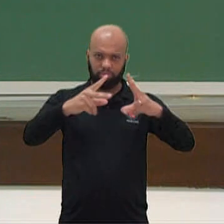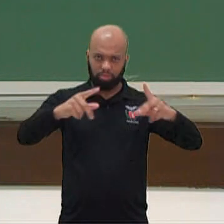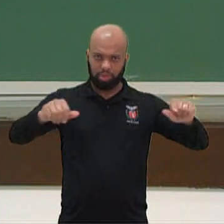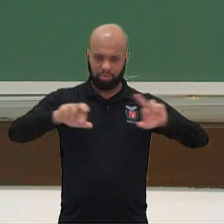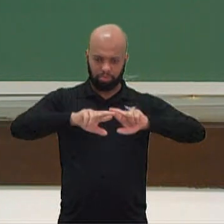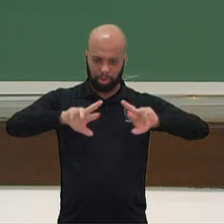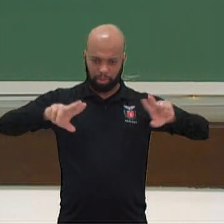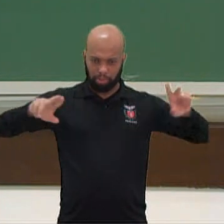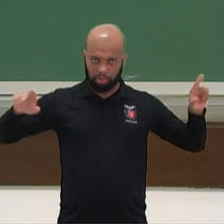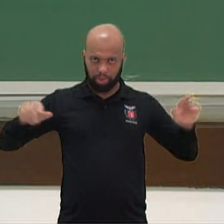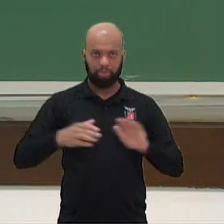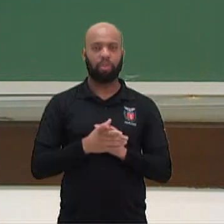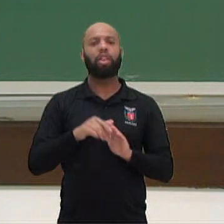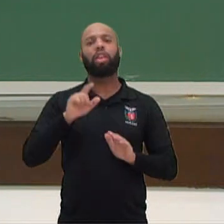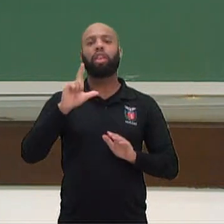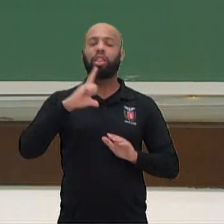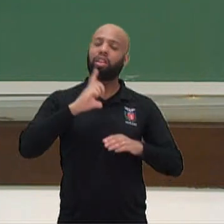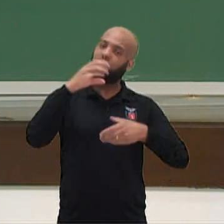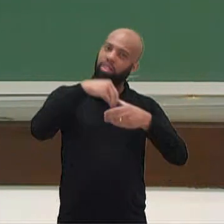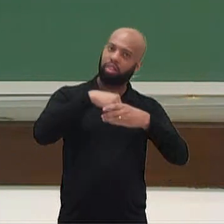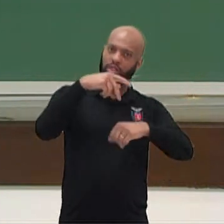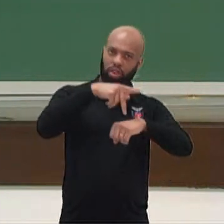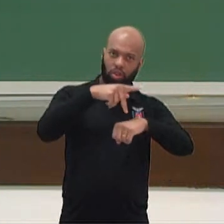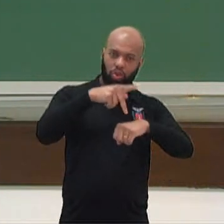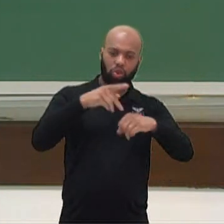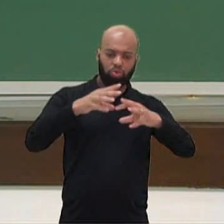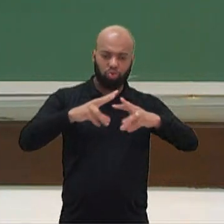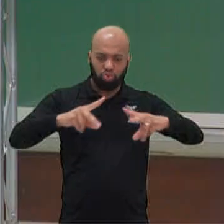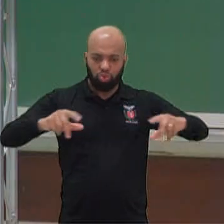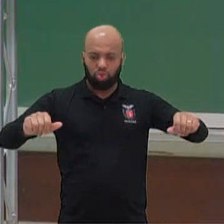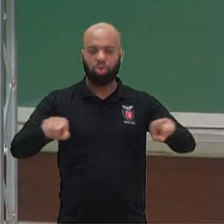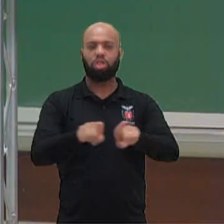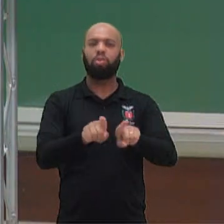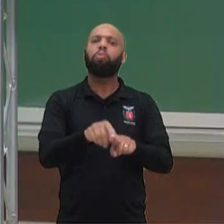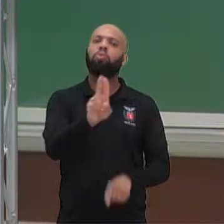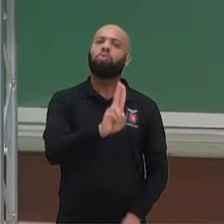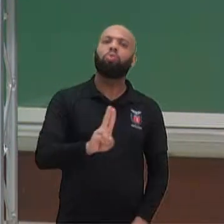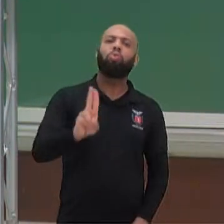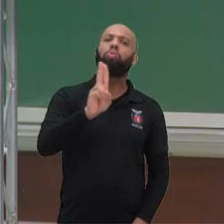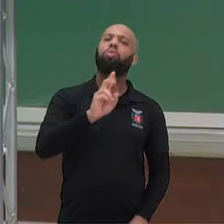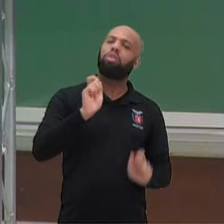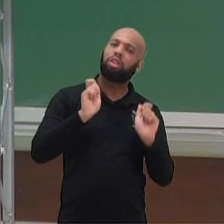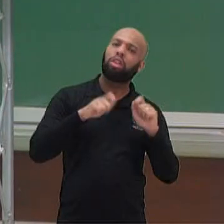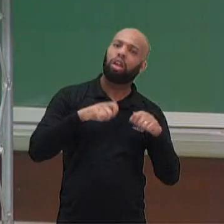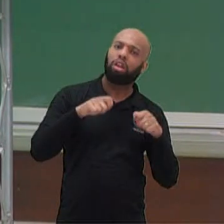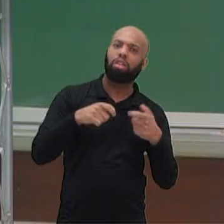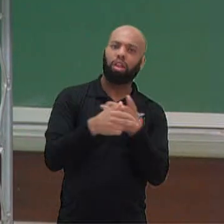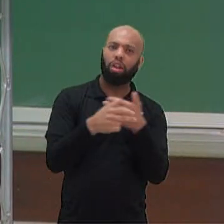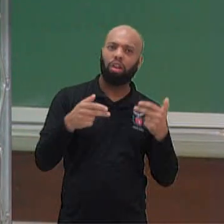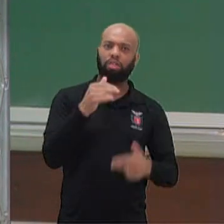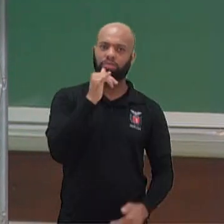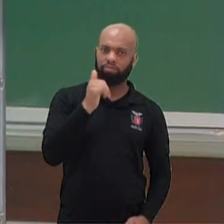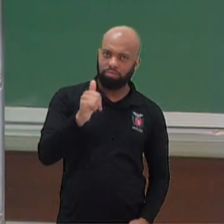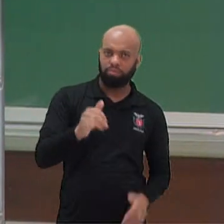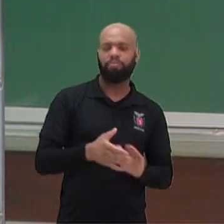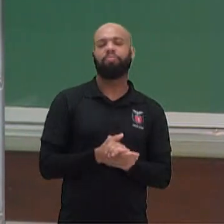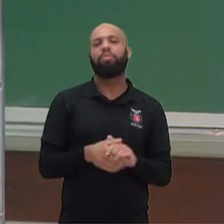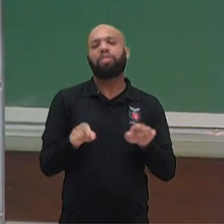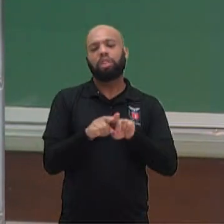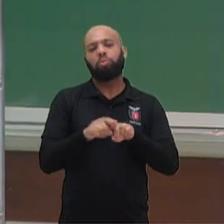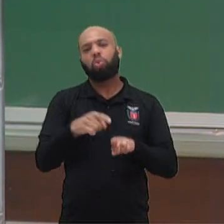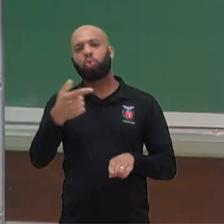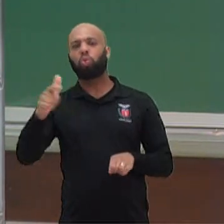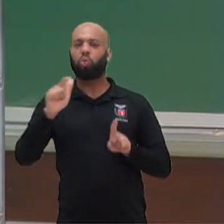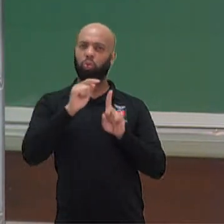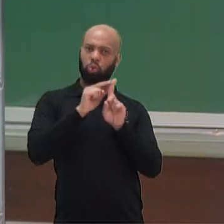no nosso solo, que podem ser extraídos e utilizados também como recursos, né, como fontes de energia e como outros